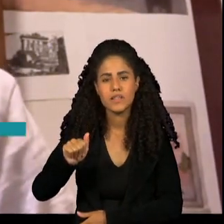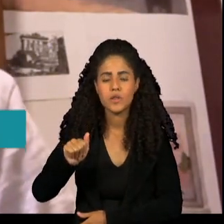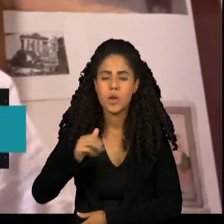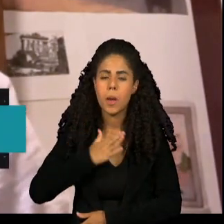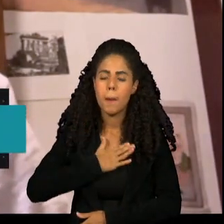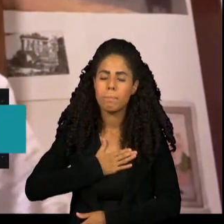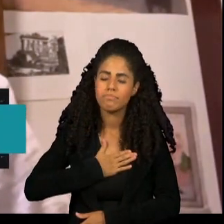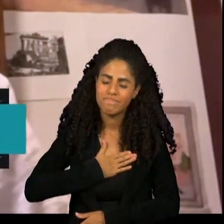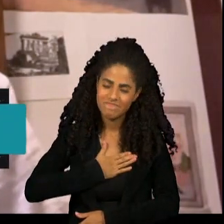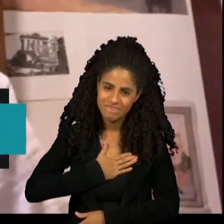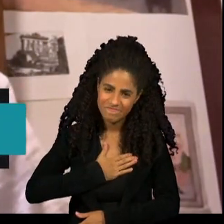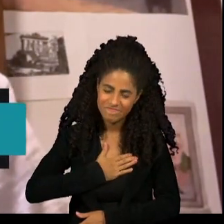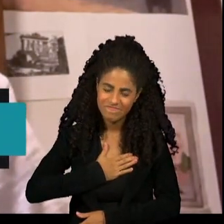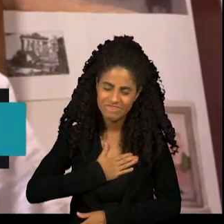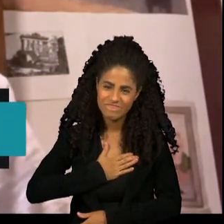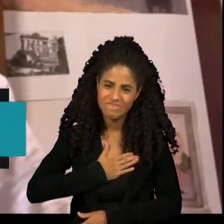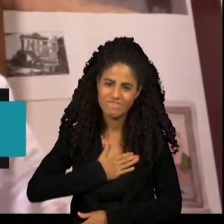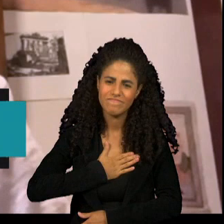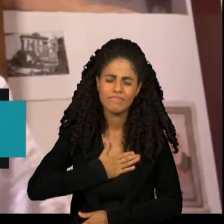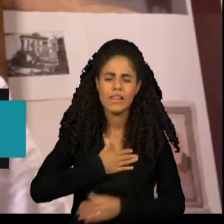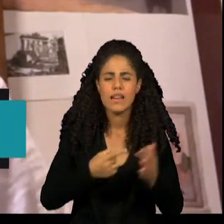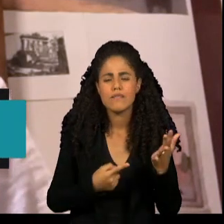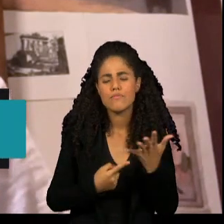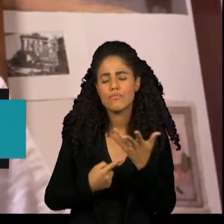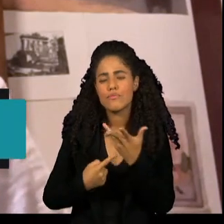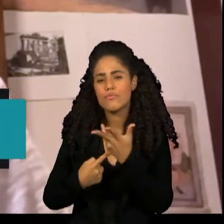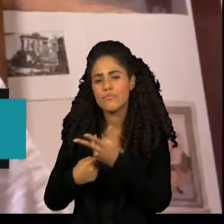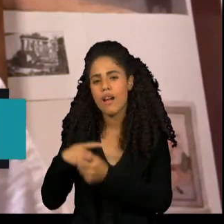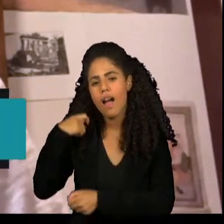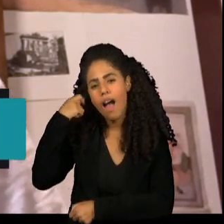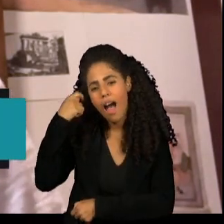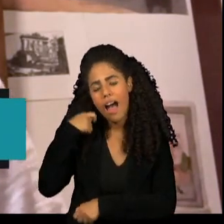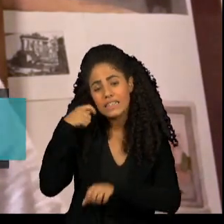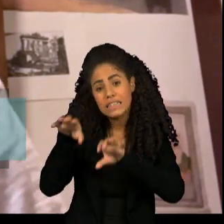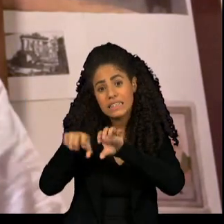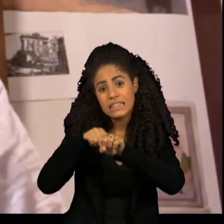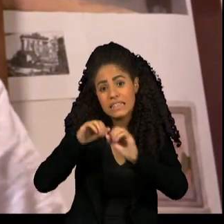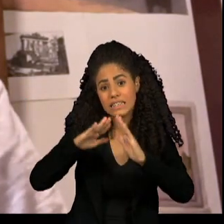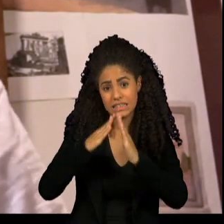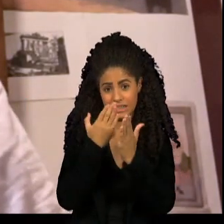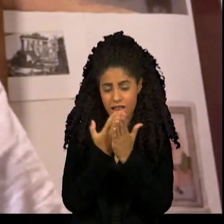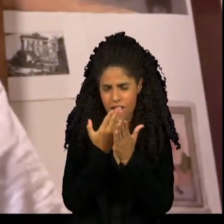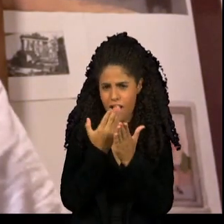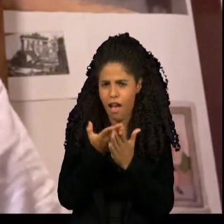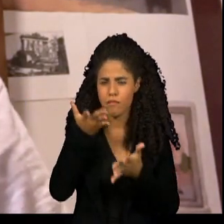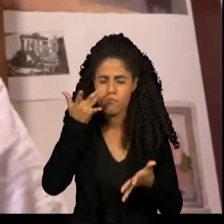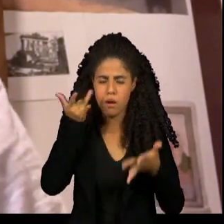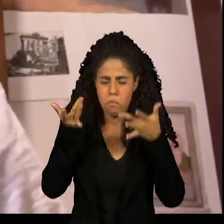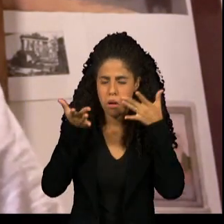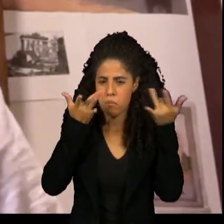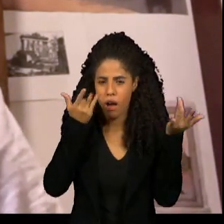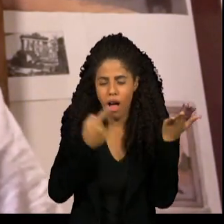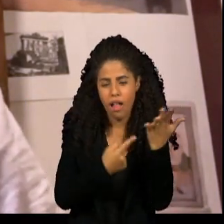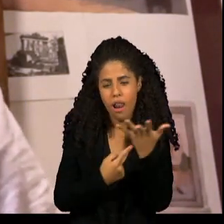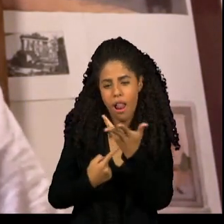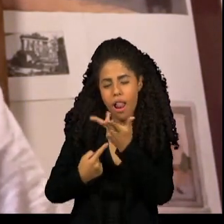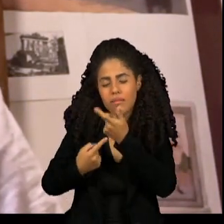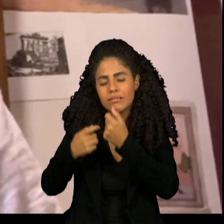Helena Inês, artista formada na Escola do Teatro e das Artes, e como